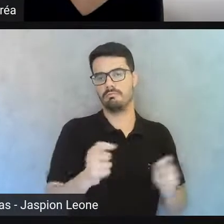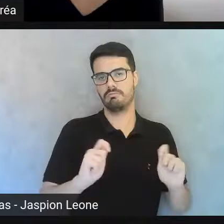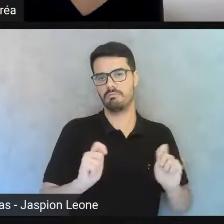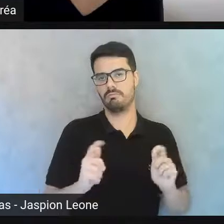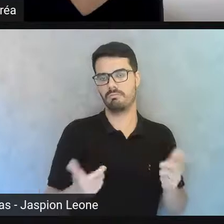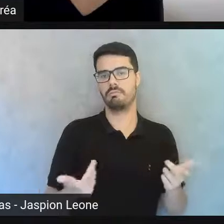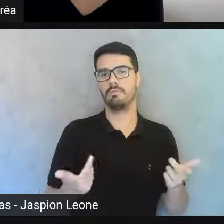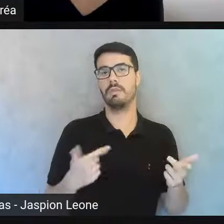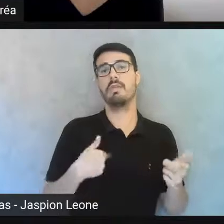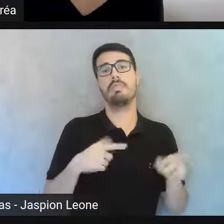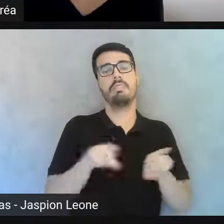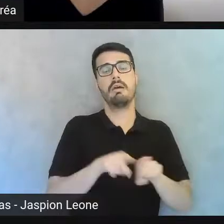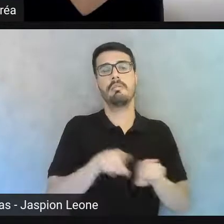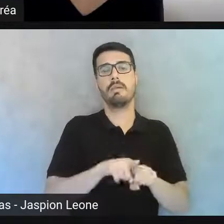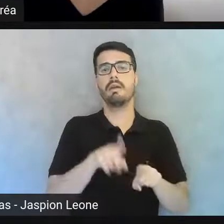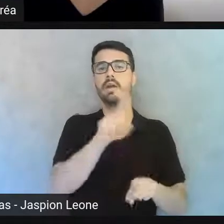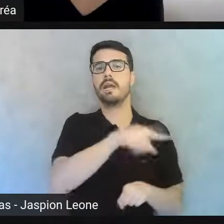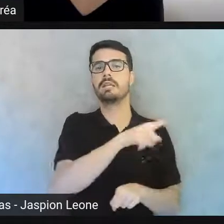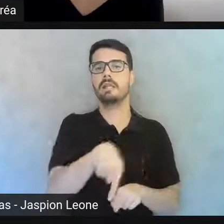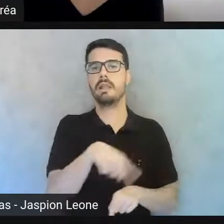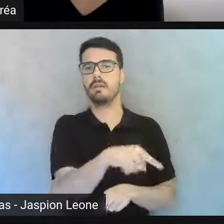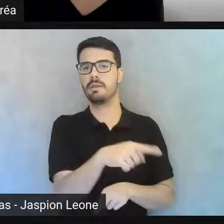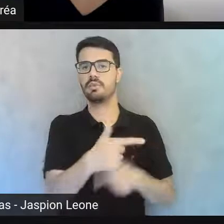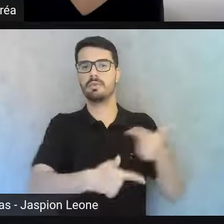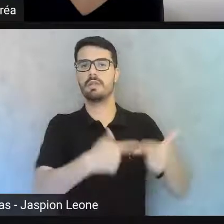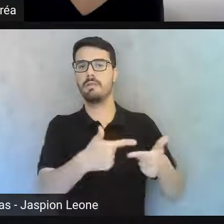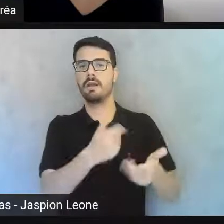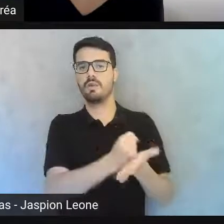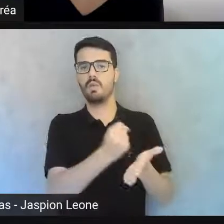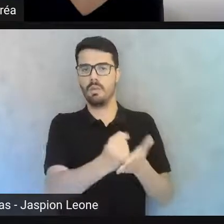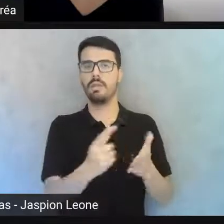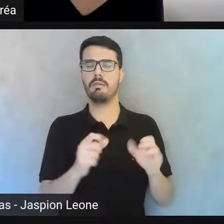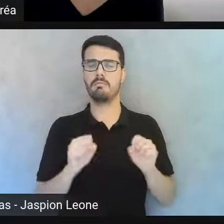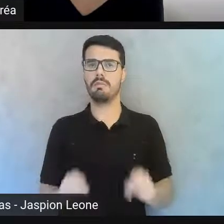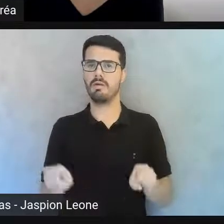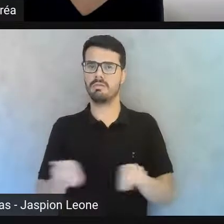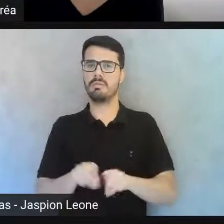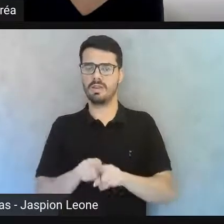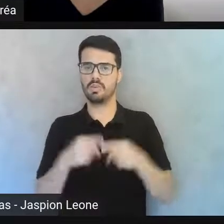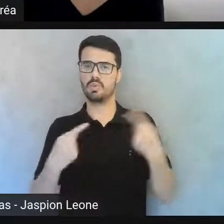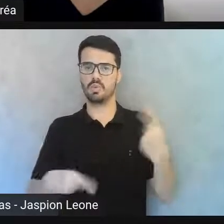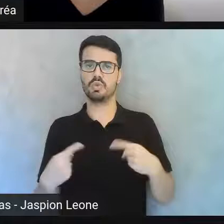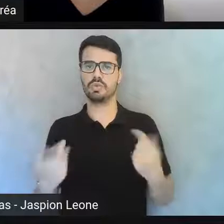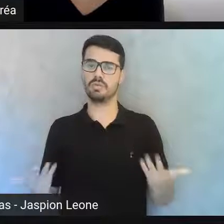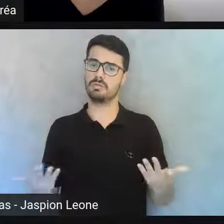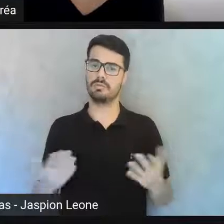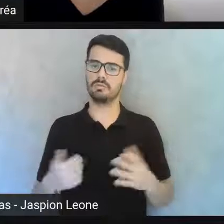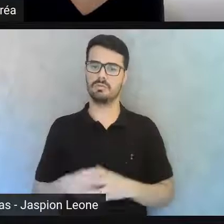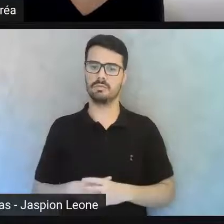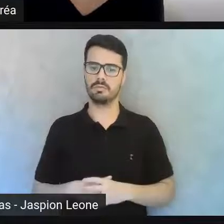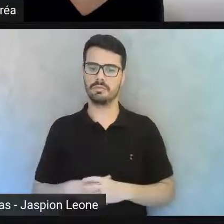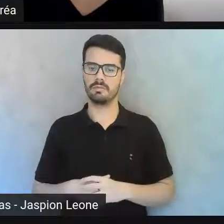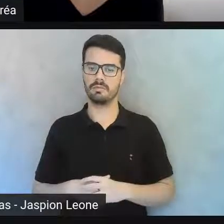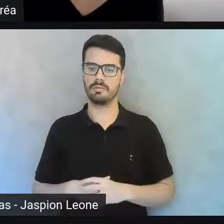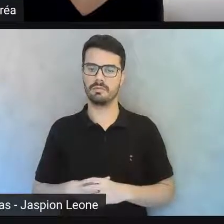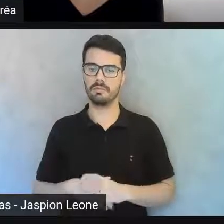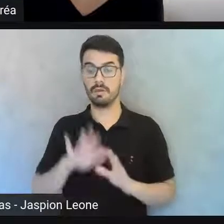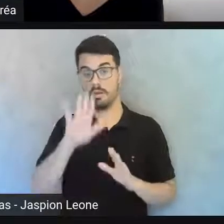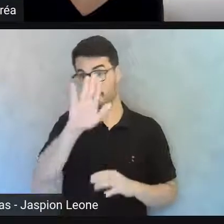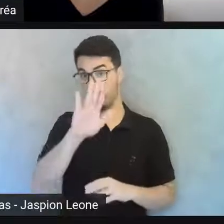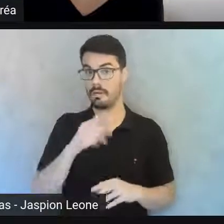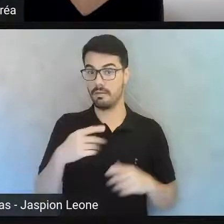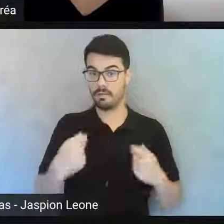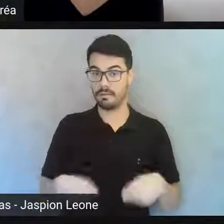e a suspensão do contrato de trabalho. É uma coisa que tem a ser discutida. Primeiro, aí é um ponto de